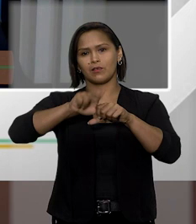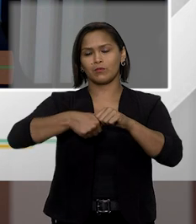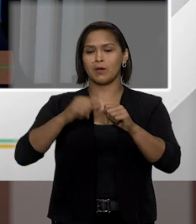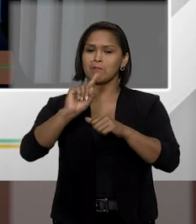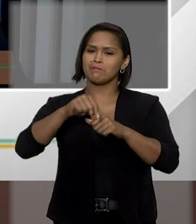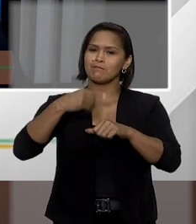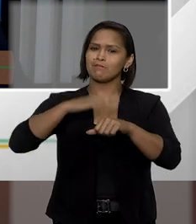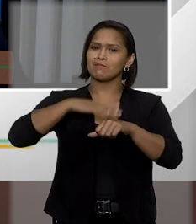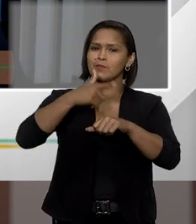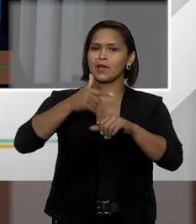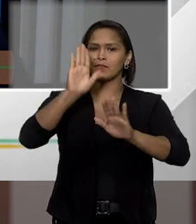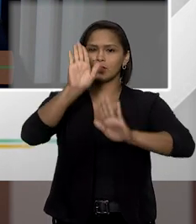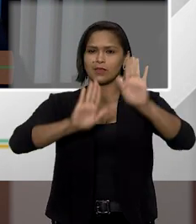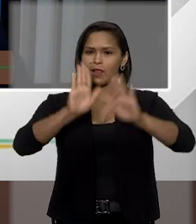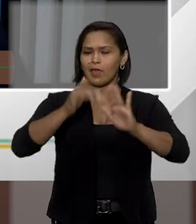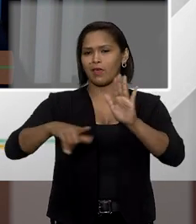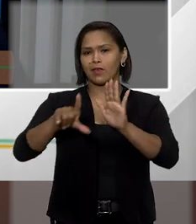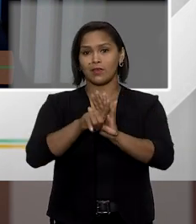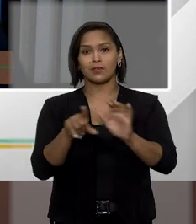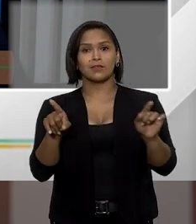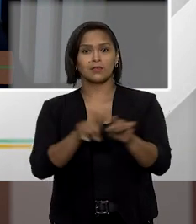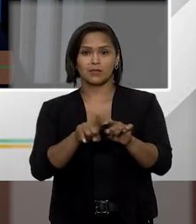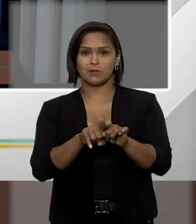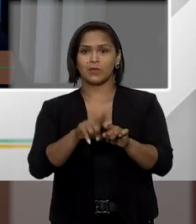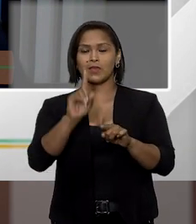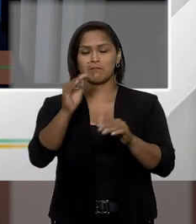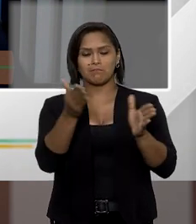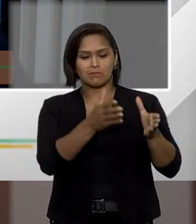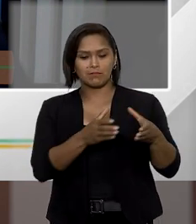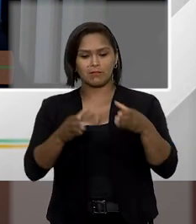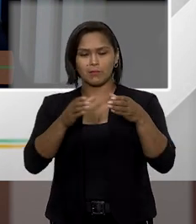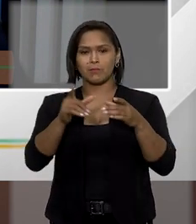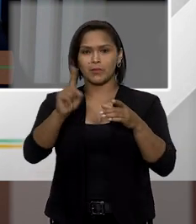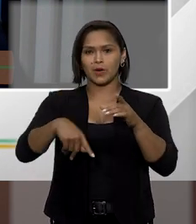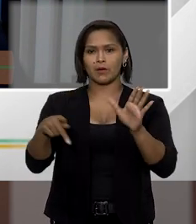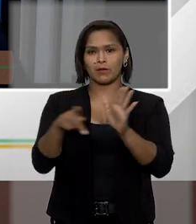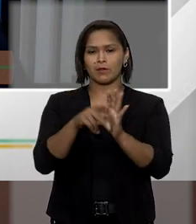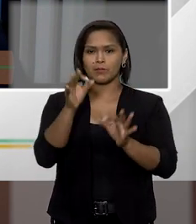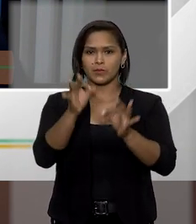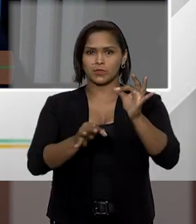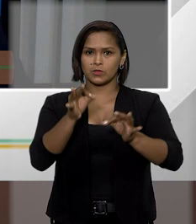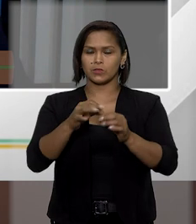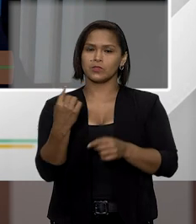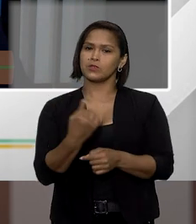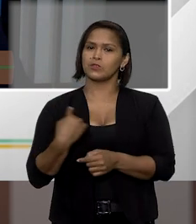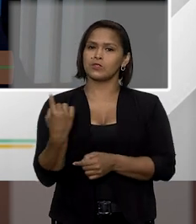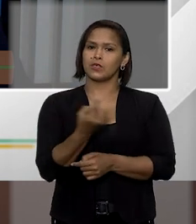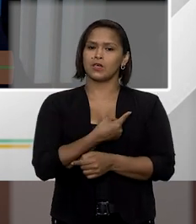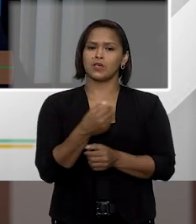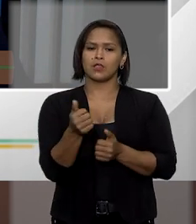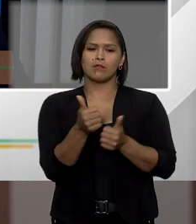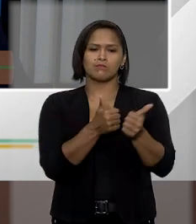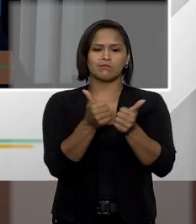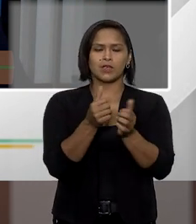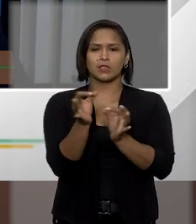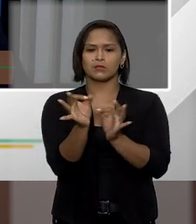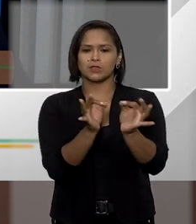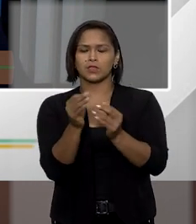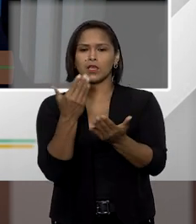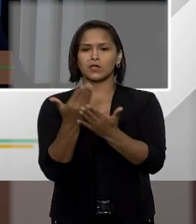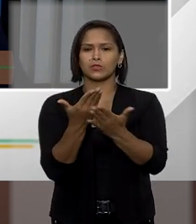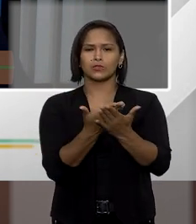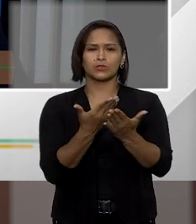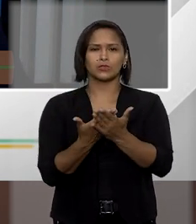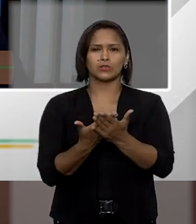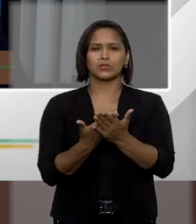ele está para além da lei de licitações, ele está até para além do ambiente jurídico que nós somos moldados muitas vezes a